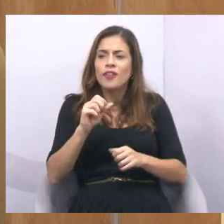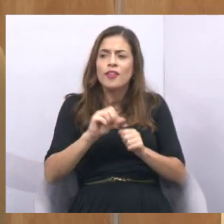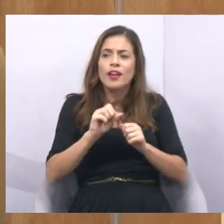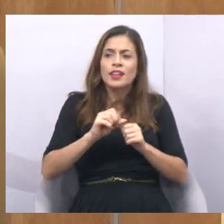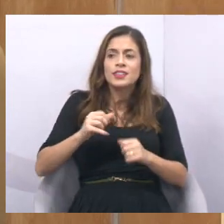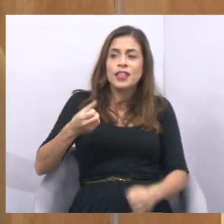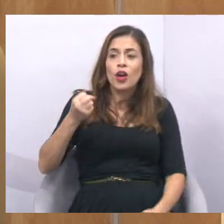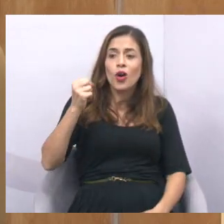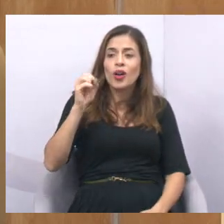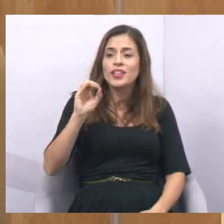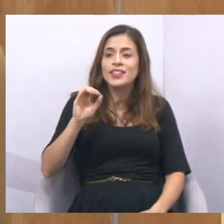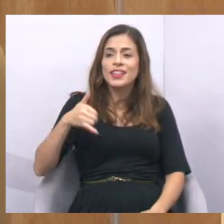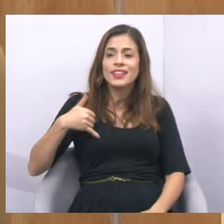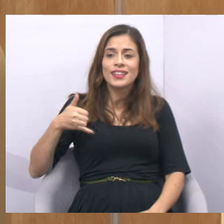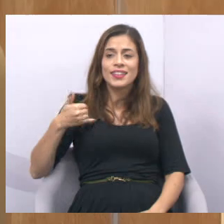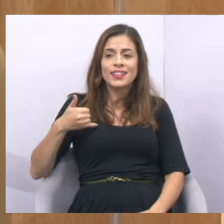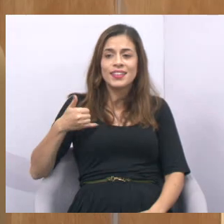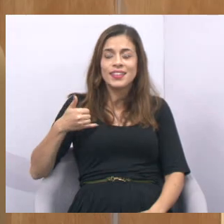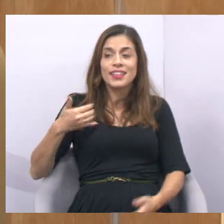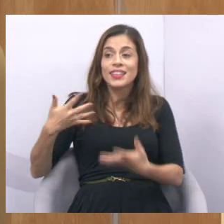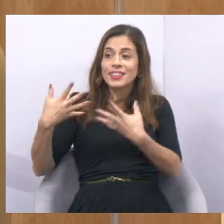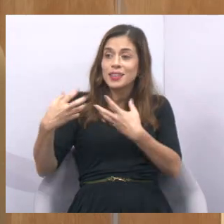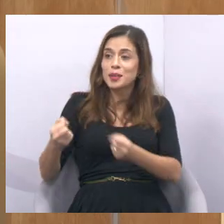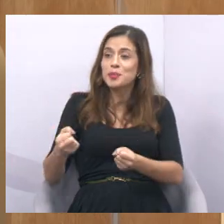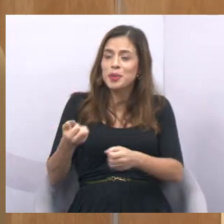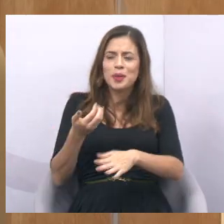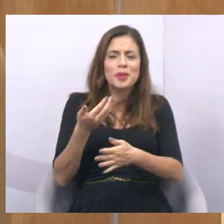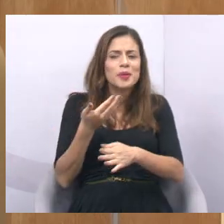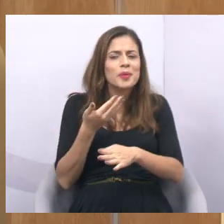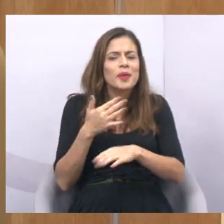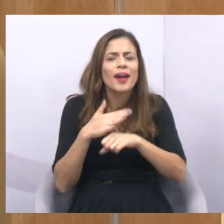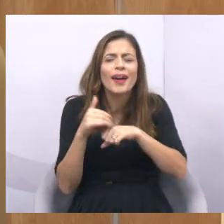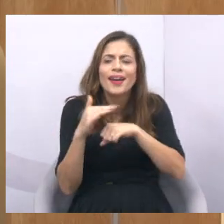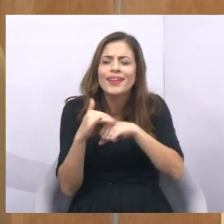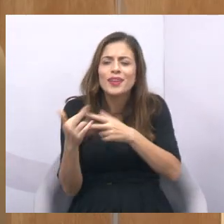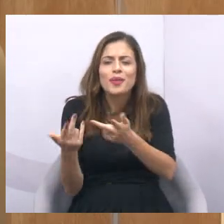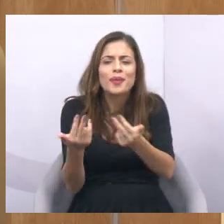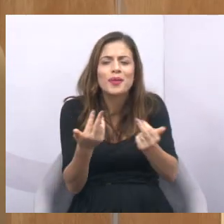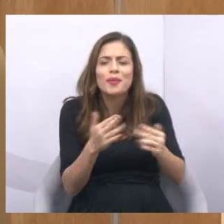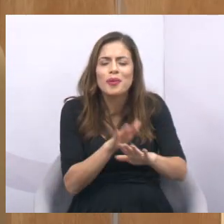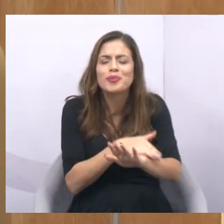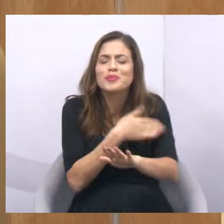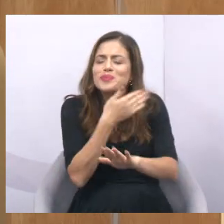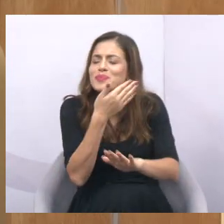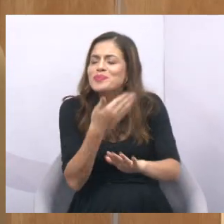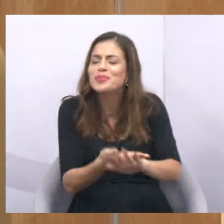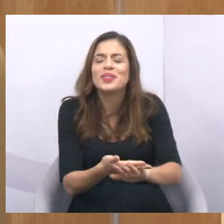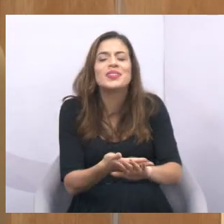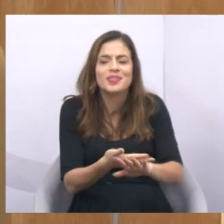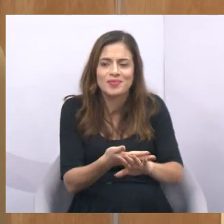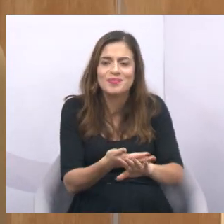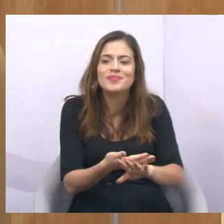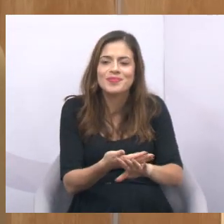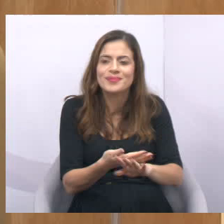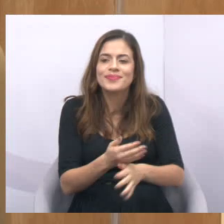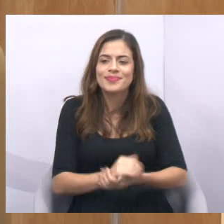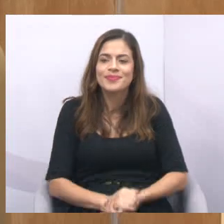estou recebendo o mesmo carinho e recebi durante esse tempo todo o mesmo carinho,